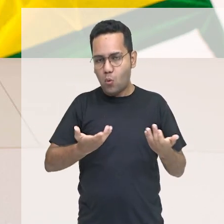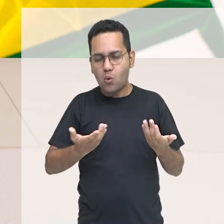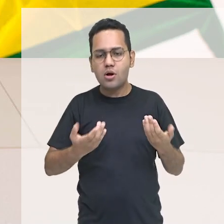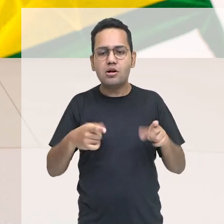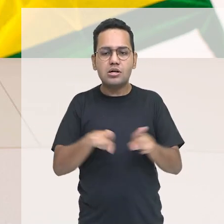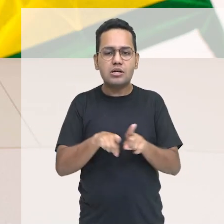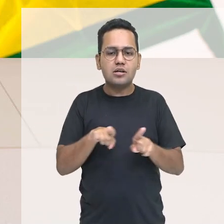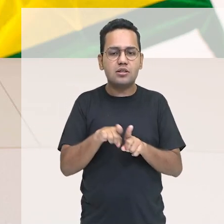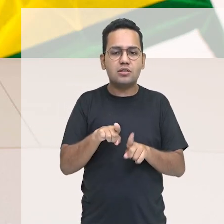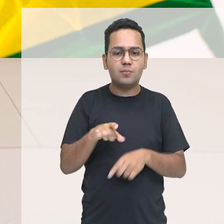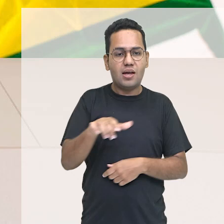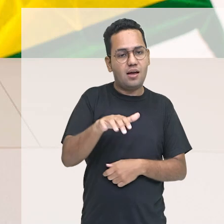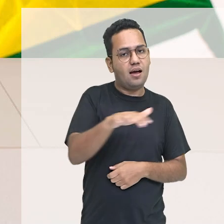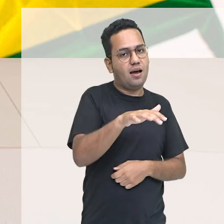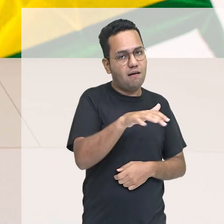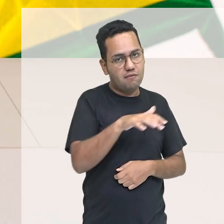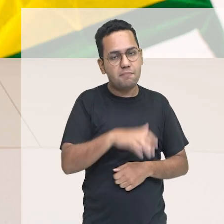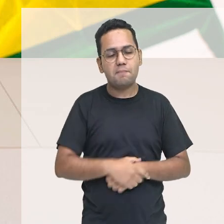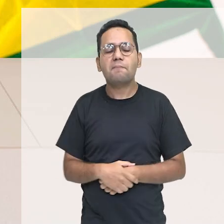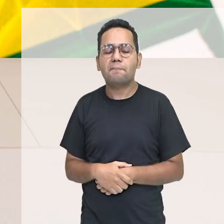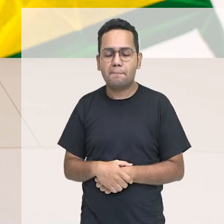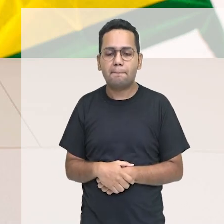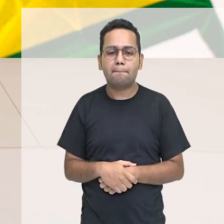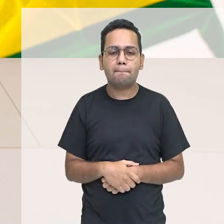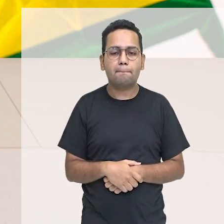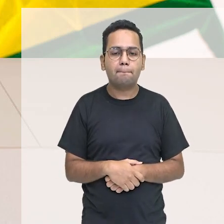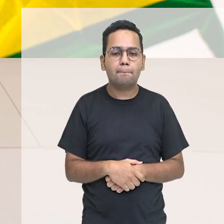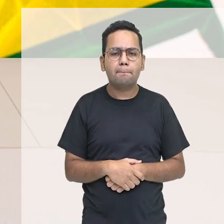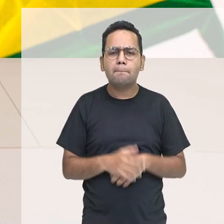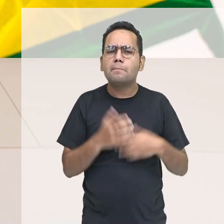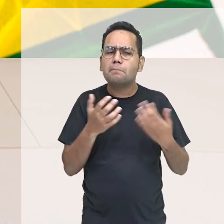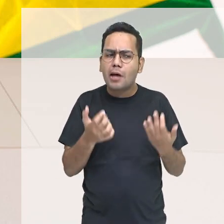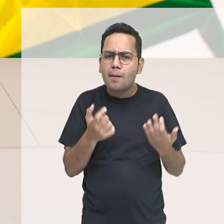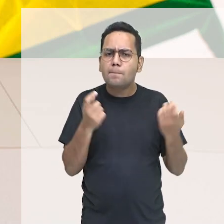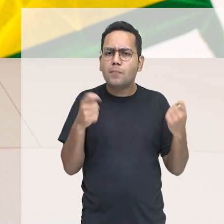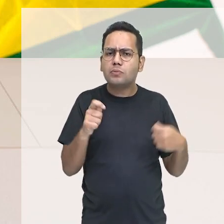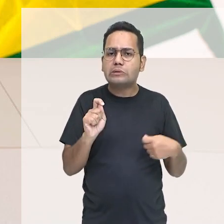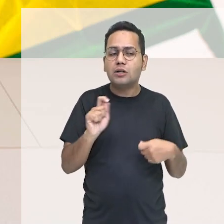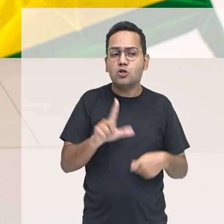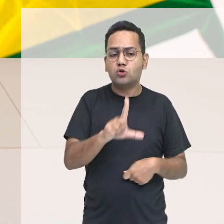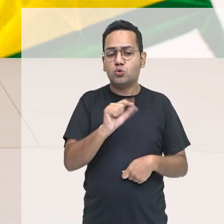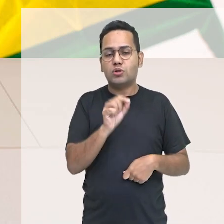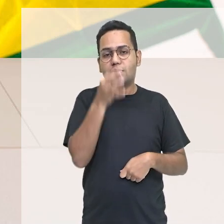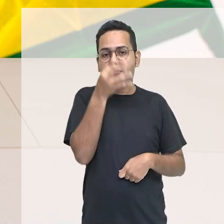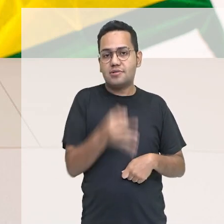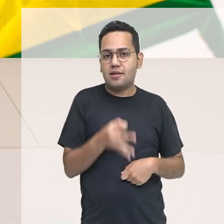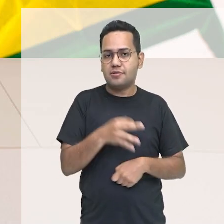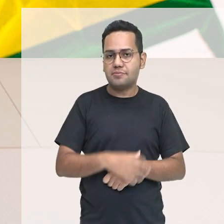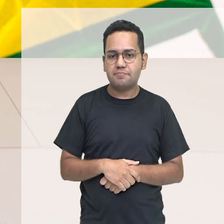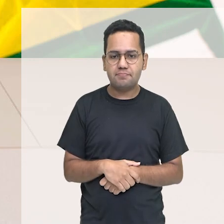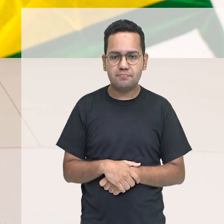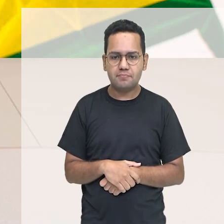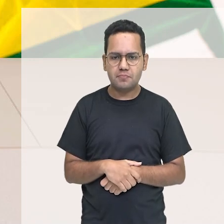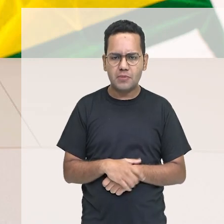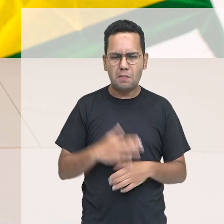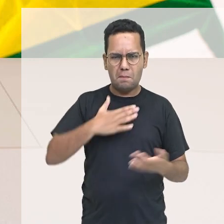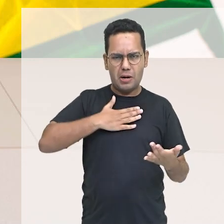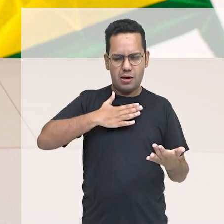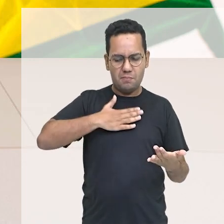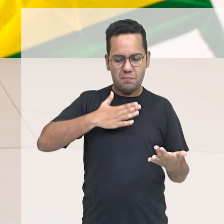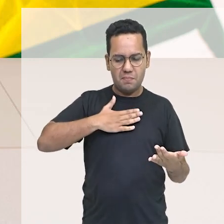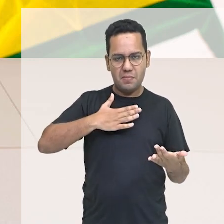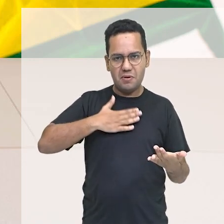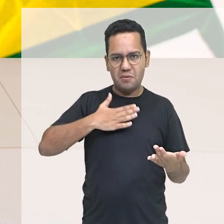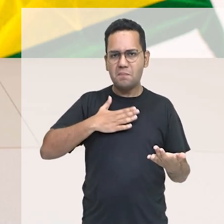realidade que nos cerca. Isso nos permitirá melhores decisões, não só para você, mas para